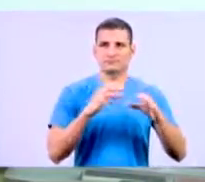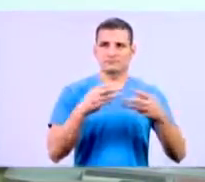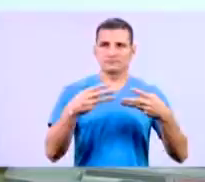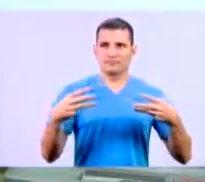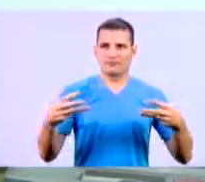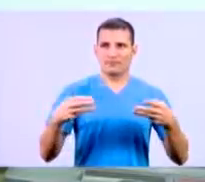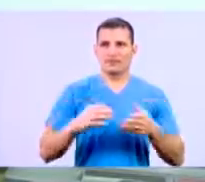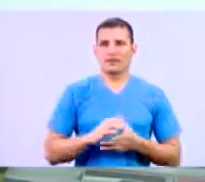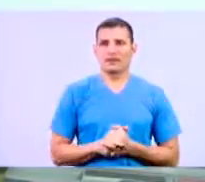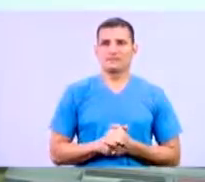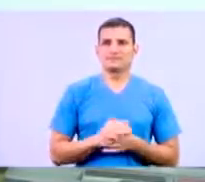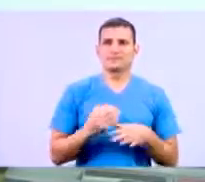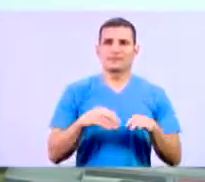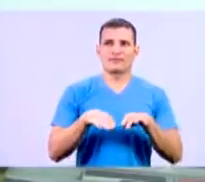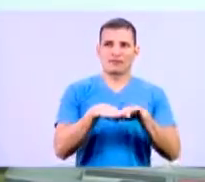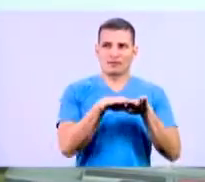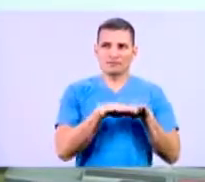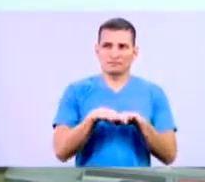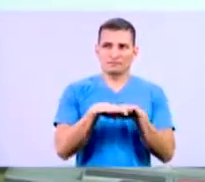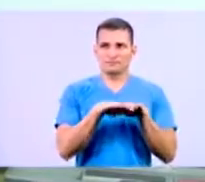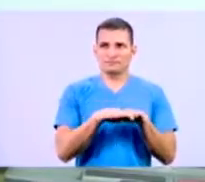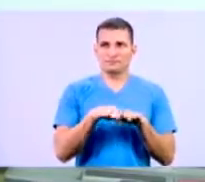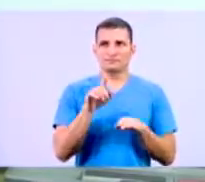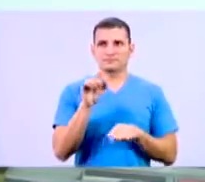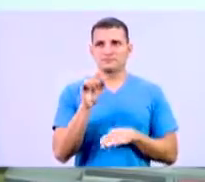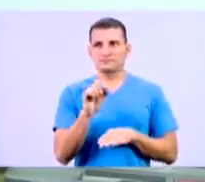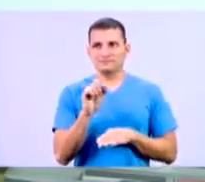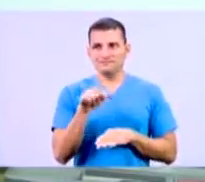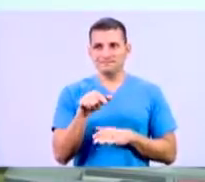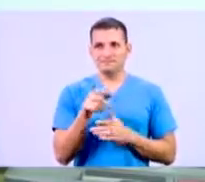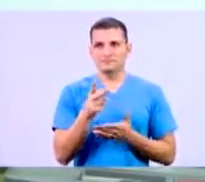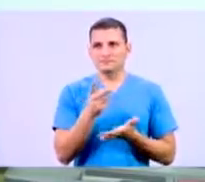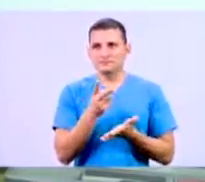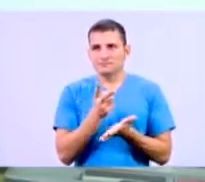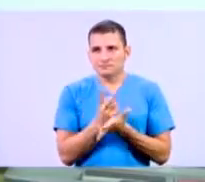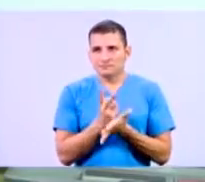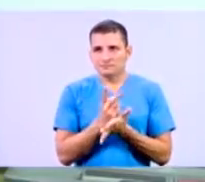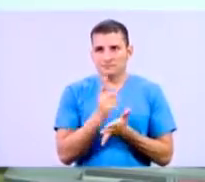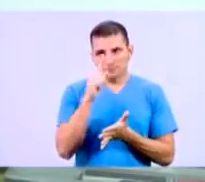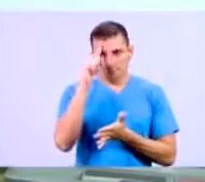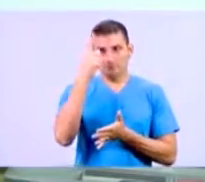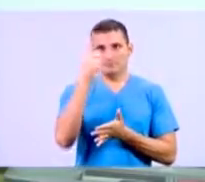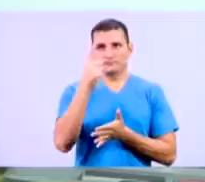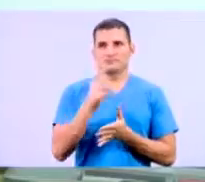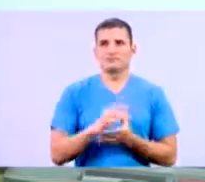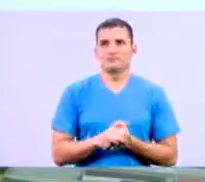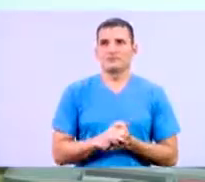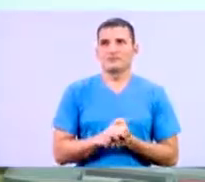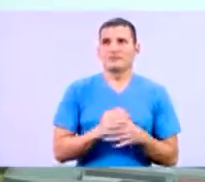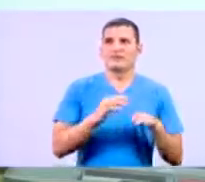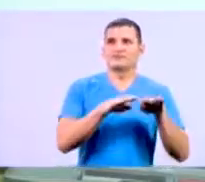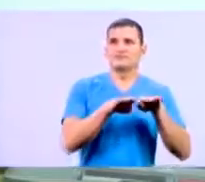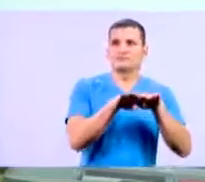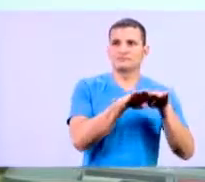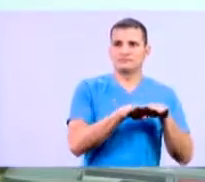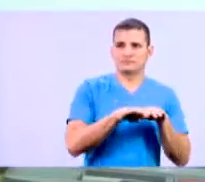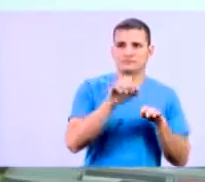Quando a gente fala de padronização, a gente está falando da mesma ideia. Um padrão, por exemplo, o